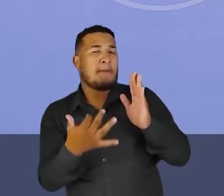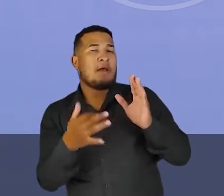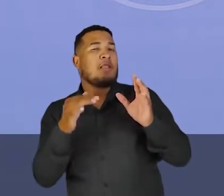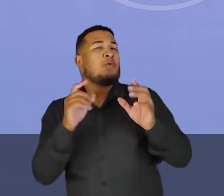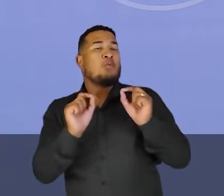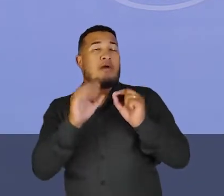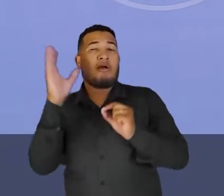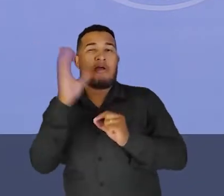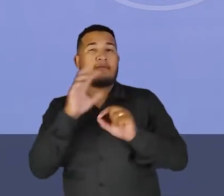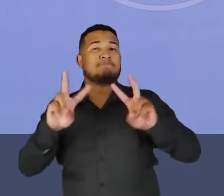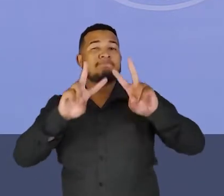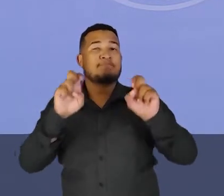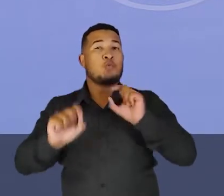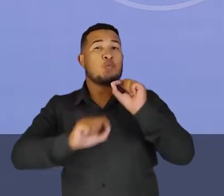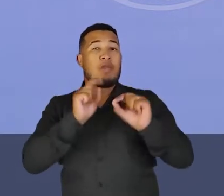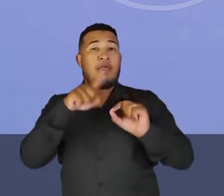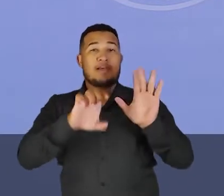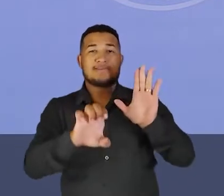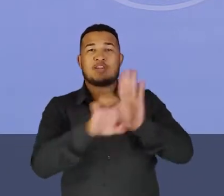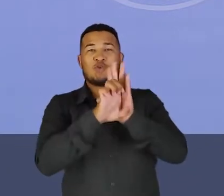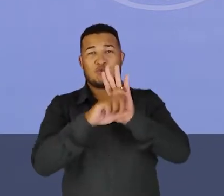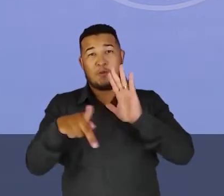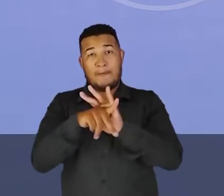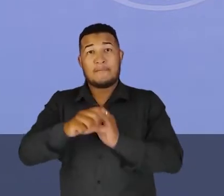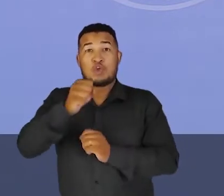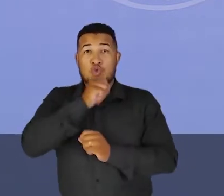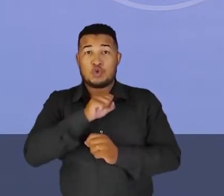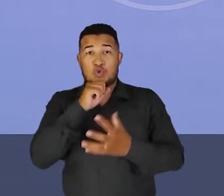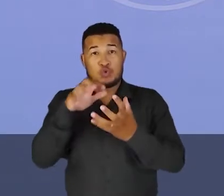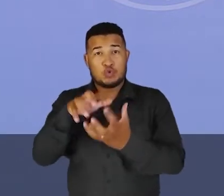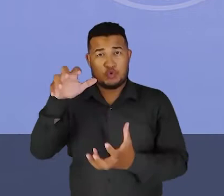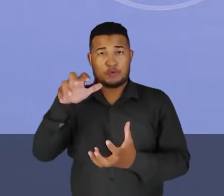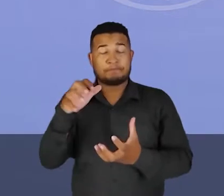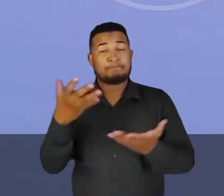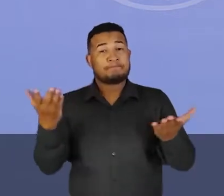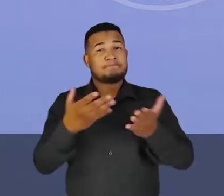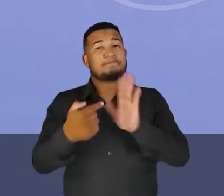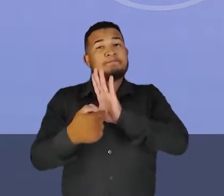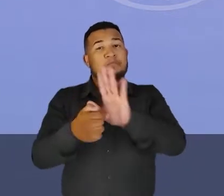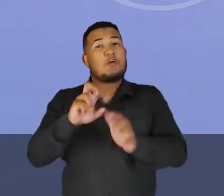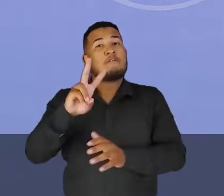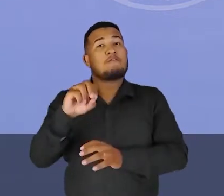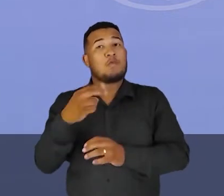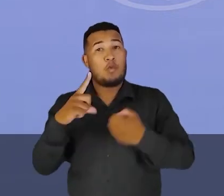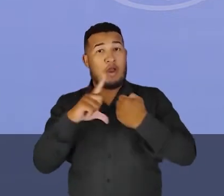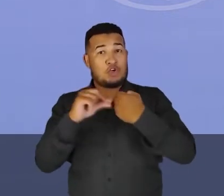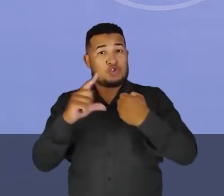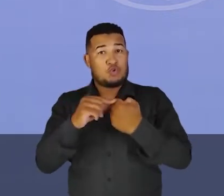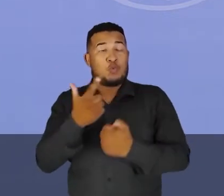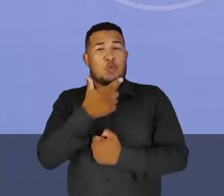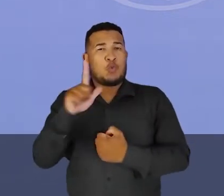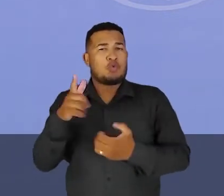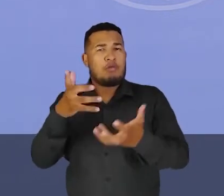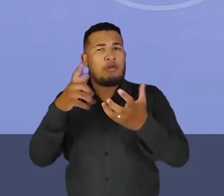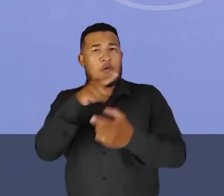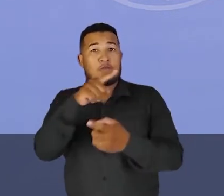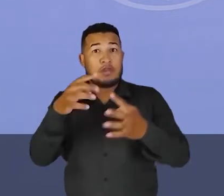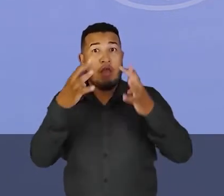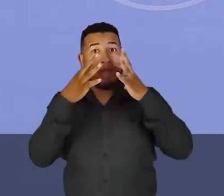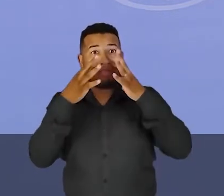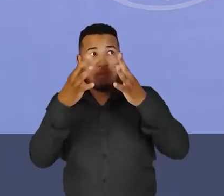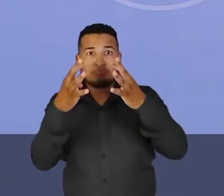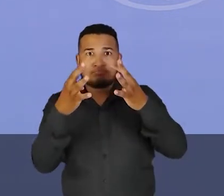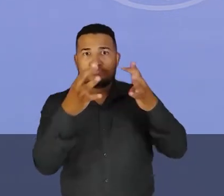se trata o Estatuto do Idoso. E agora eu vou apresentar para vocês mais um artigo. Eu gostaria que vocês